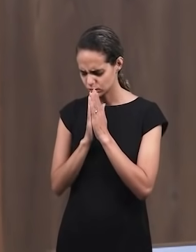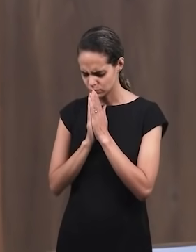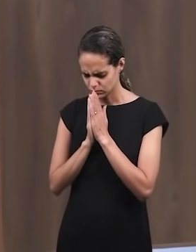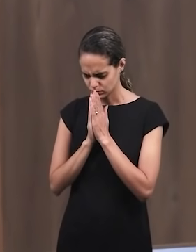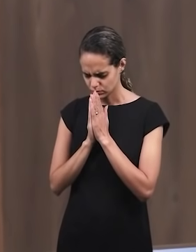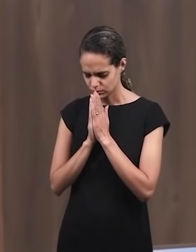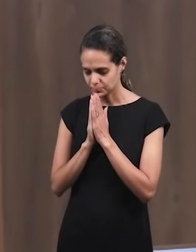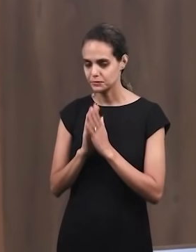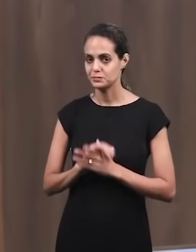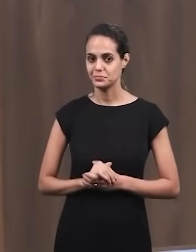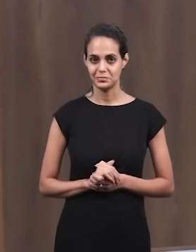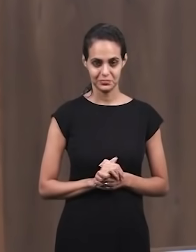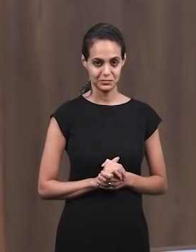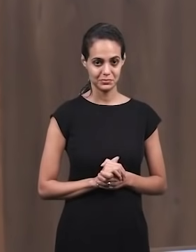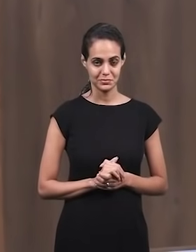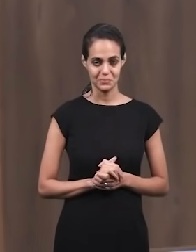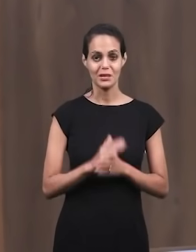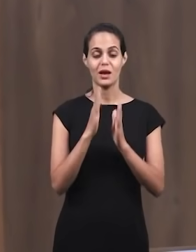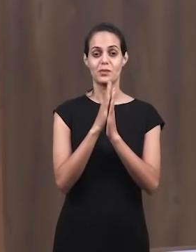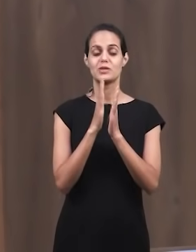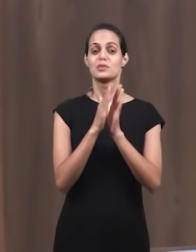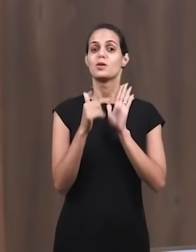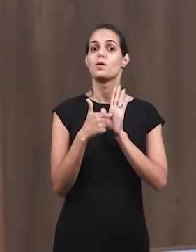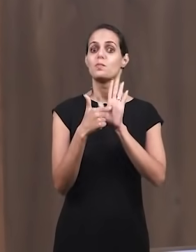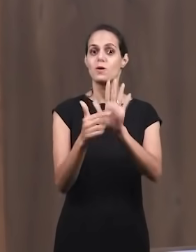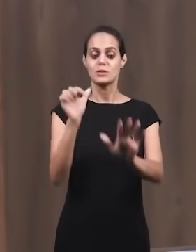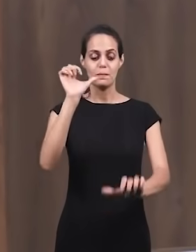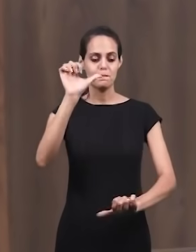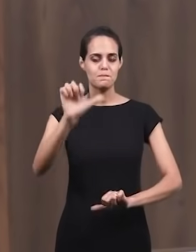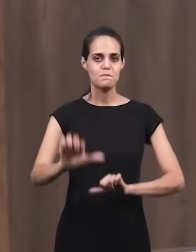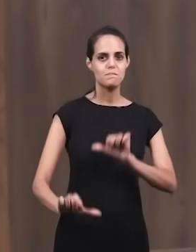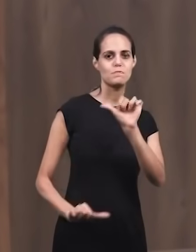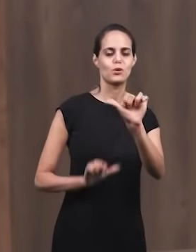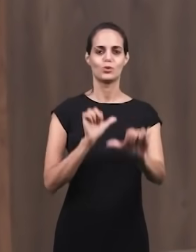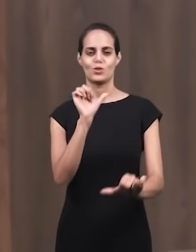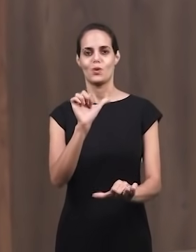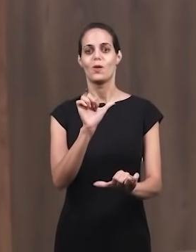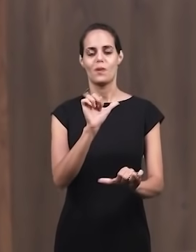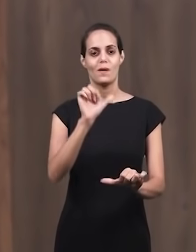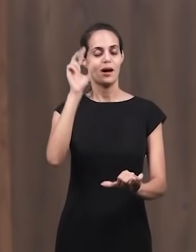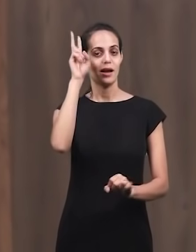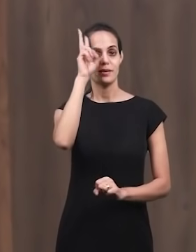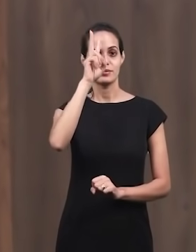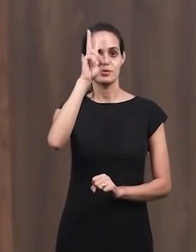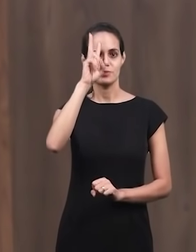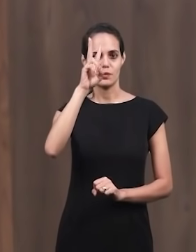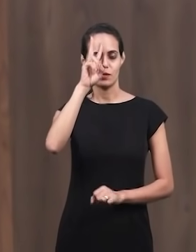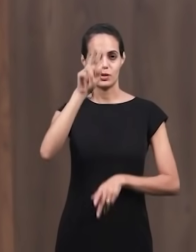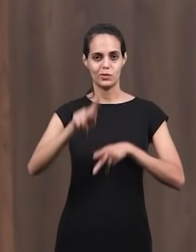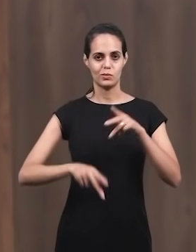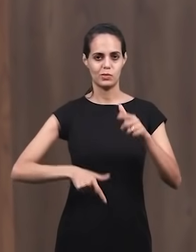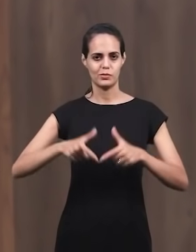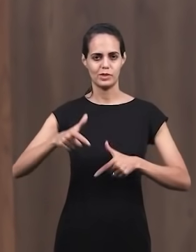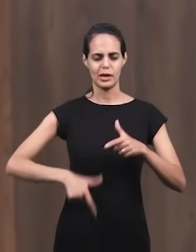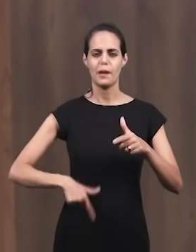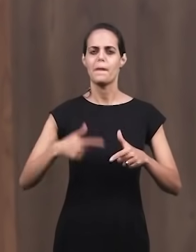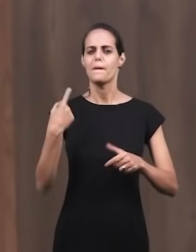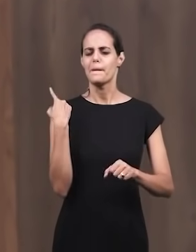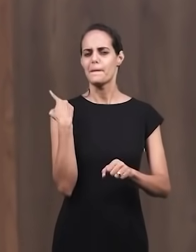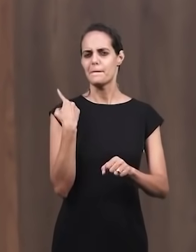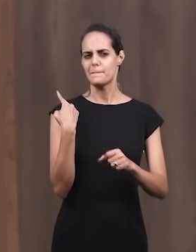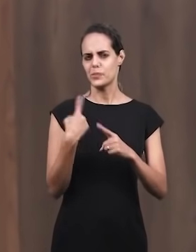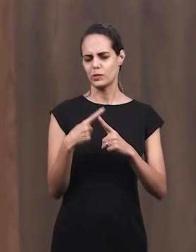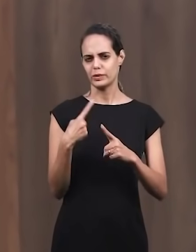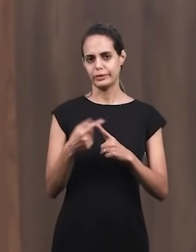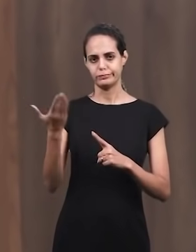história de Israel. Por quê? Nessa época Deus não falava, não havia dons nenhum, Deus não estava falando com